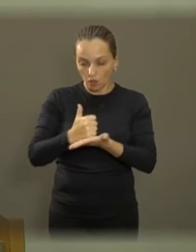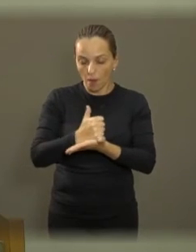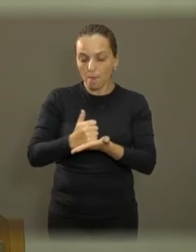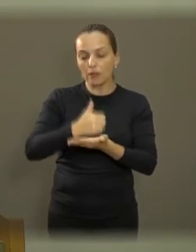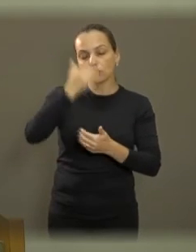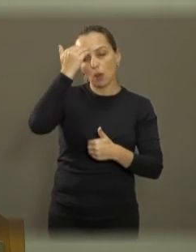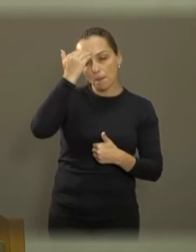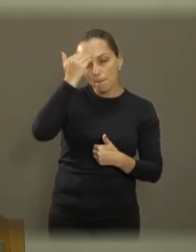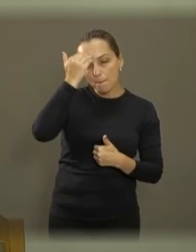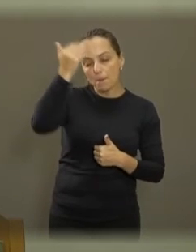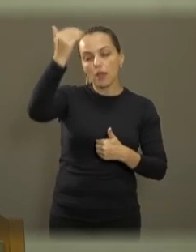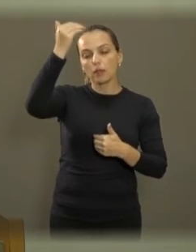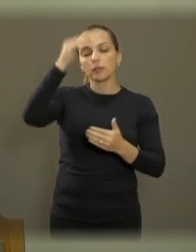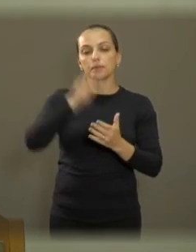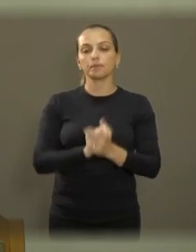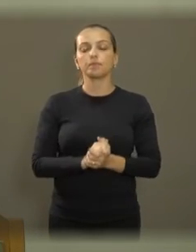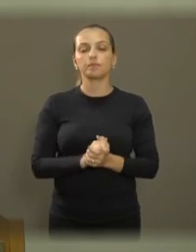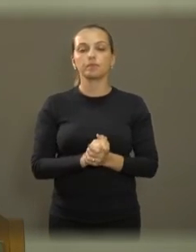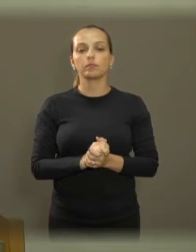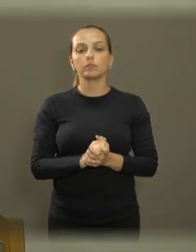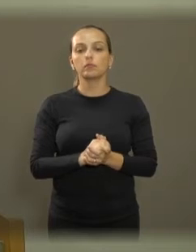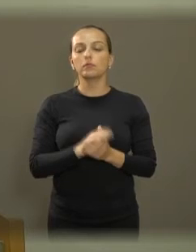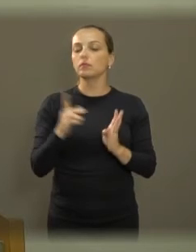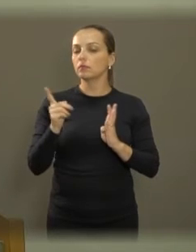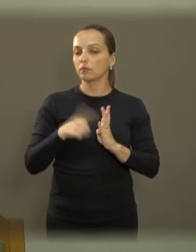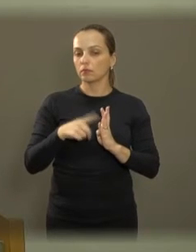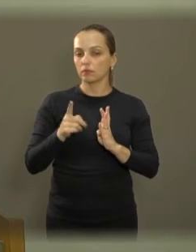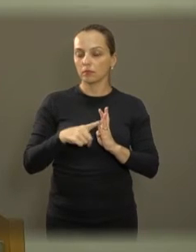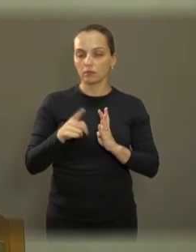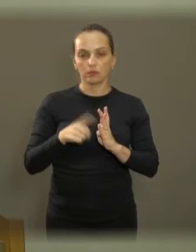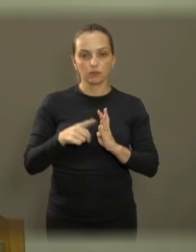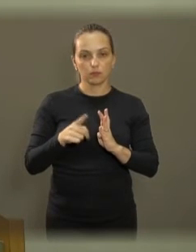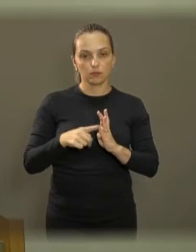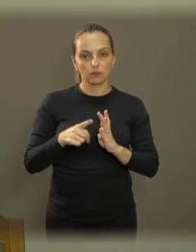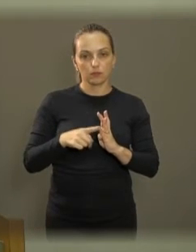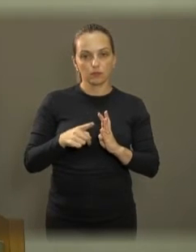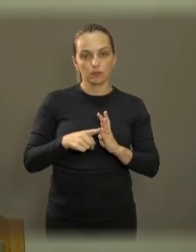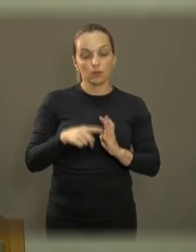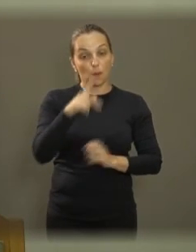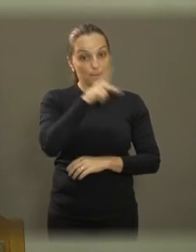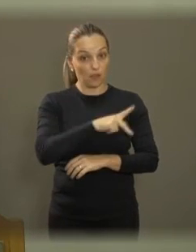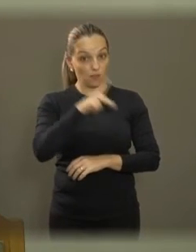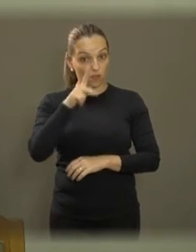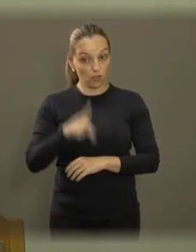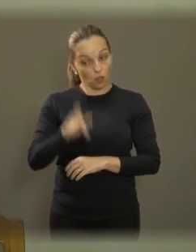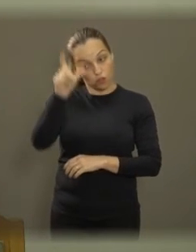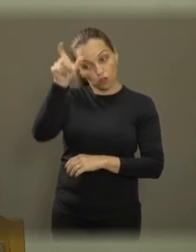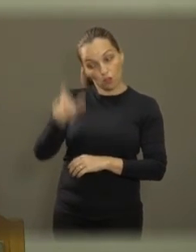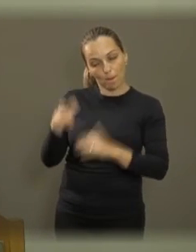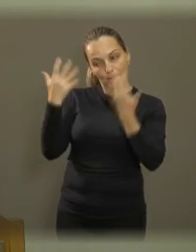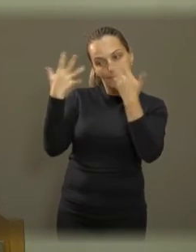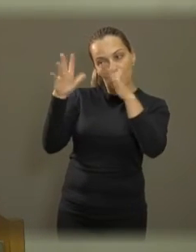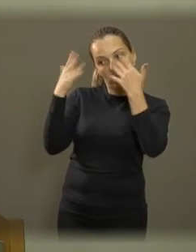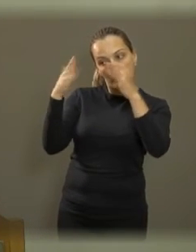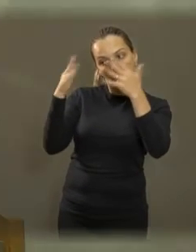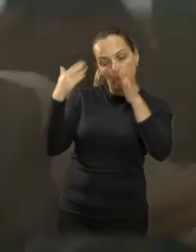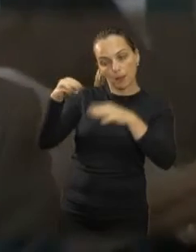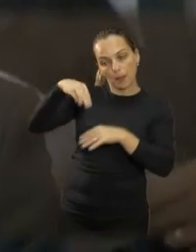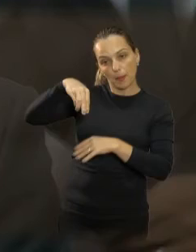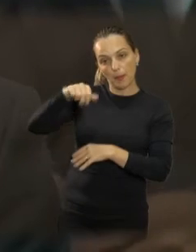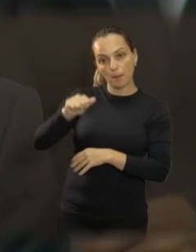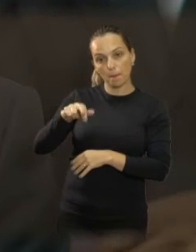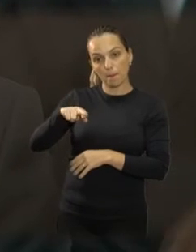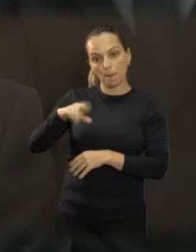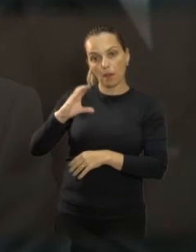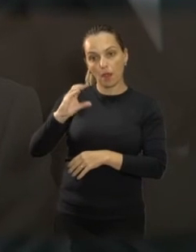Araraquara prestigiar esse importante evento. Ao nosso professor homenageado, meu